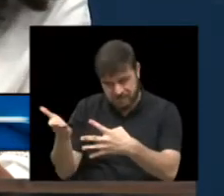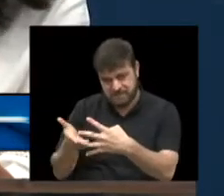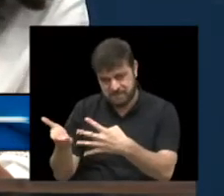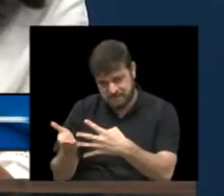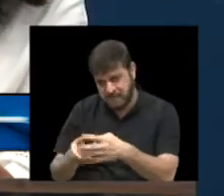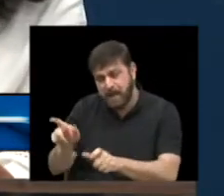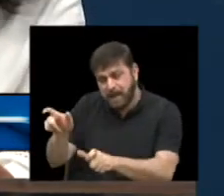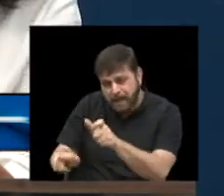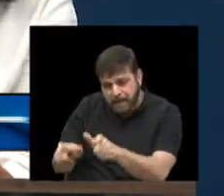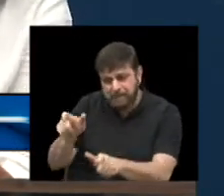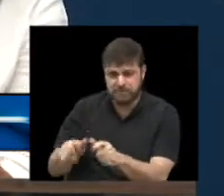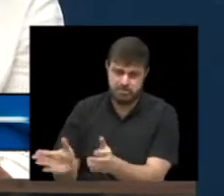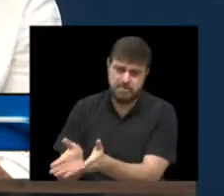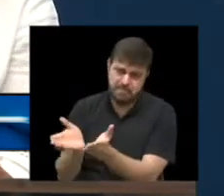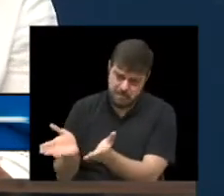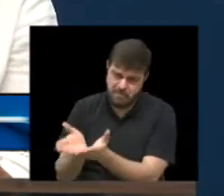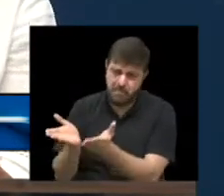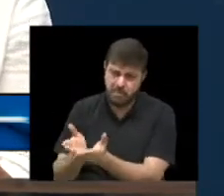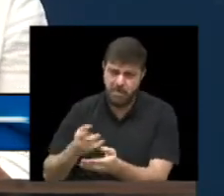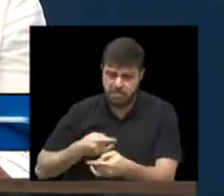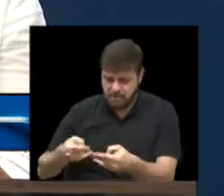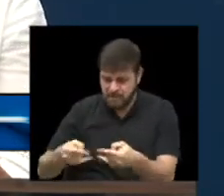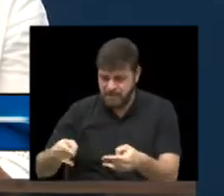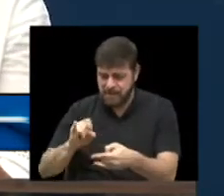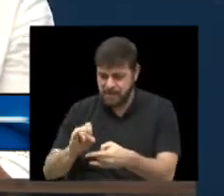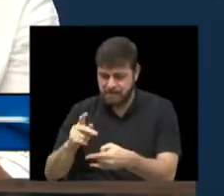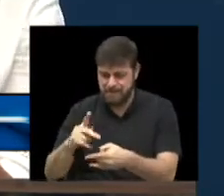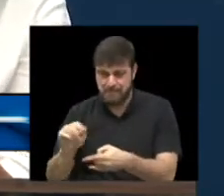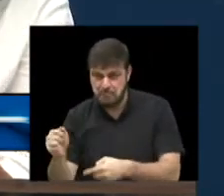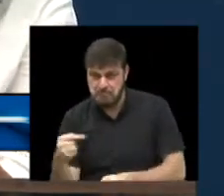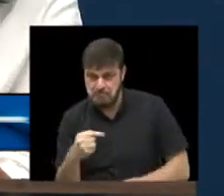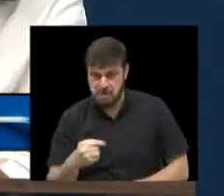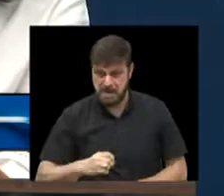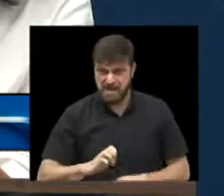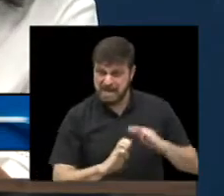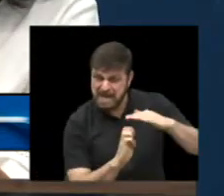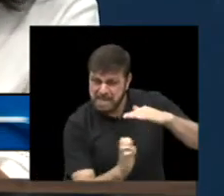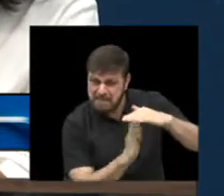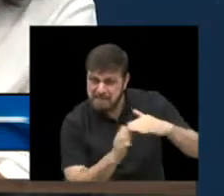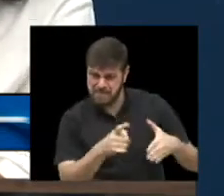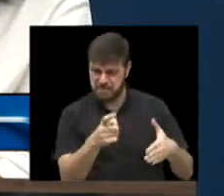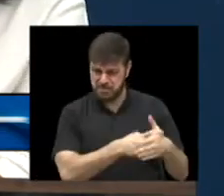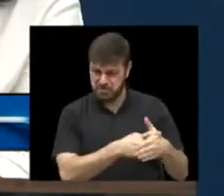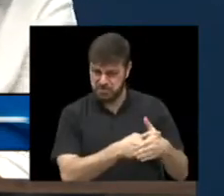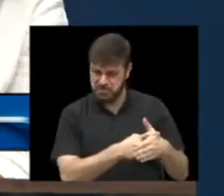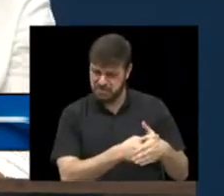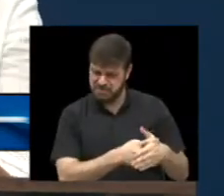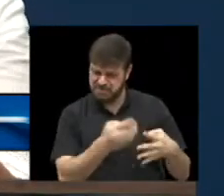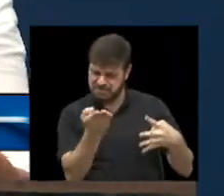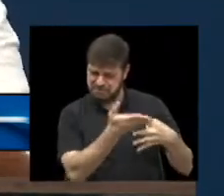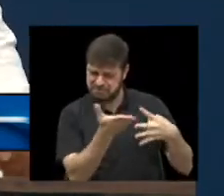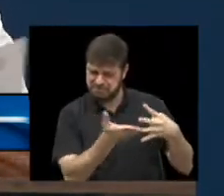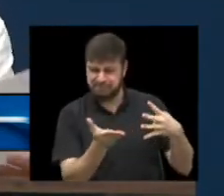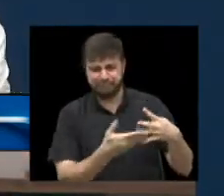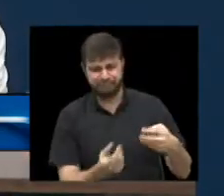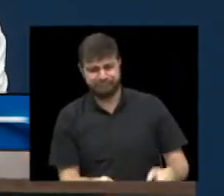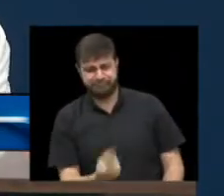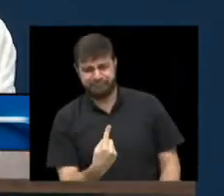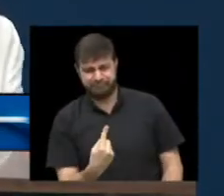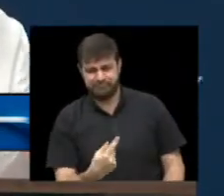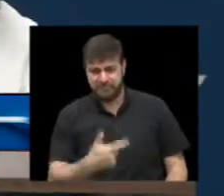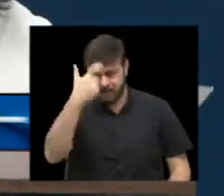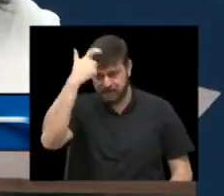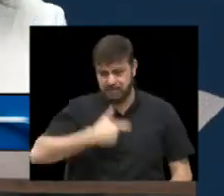para a pessoa que está com dificuldade de pagar IPTU, mas não para os grandes devedores. Por isso, eu gostaria aqui de lamentar que eu não tenha tido